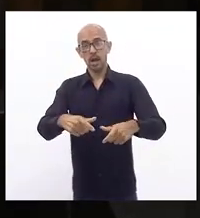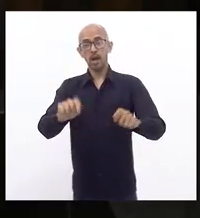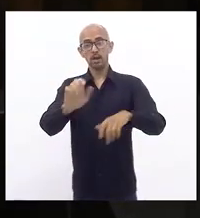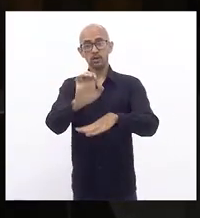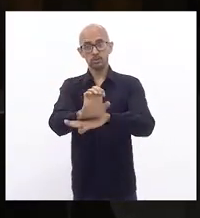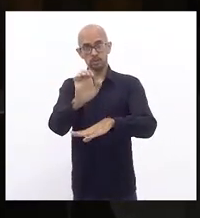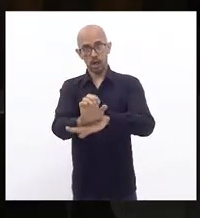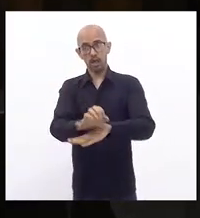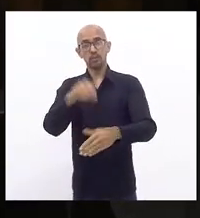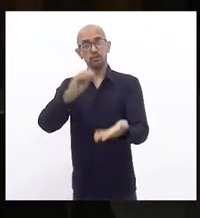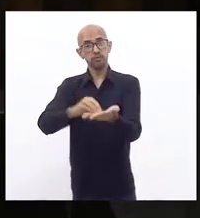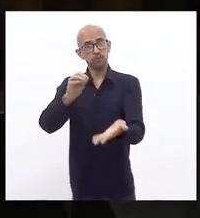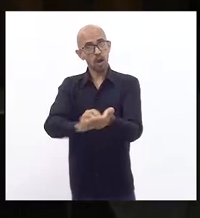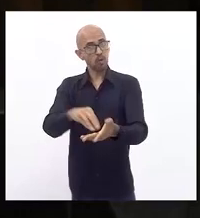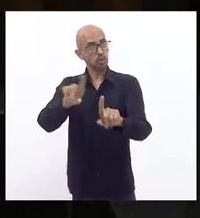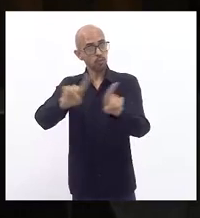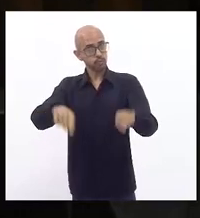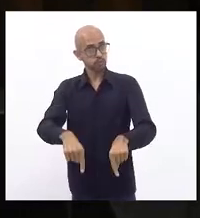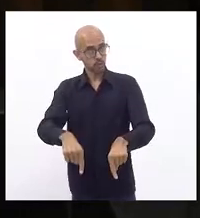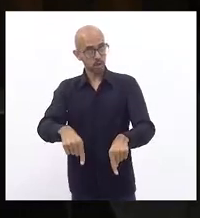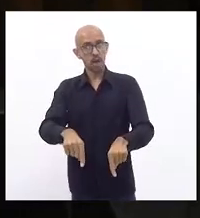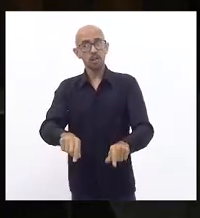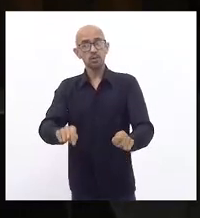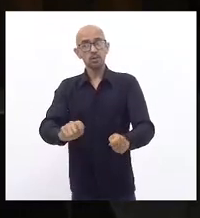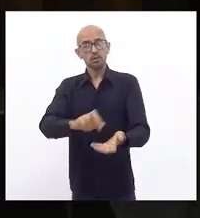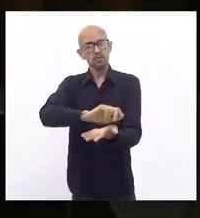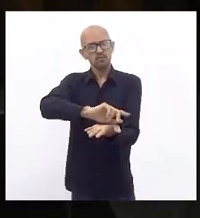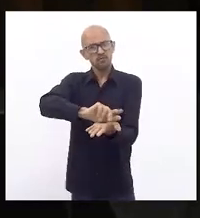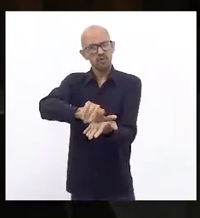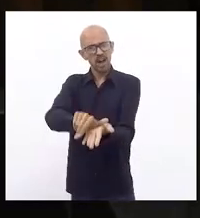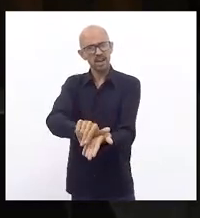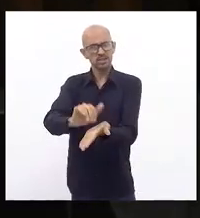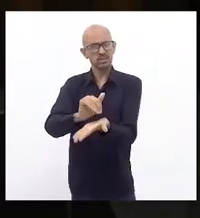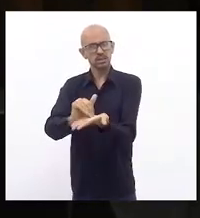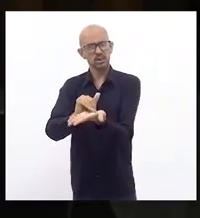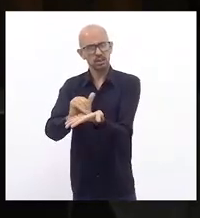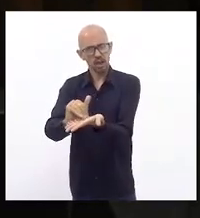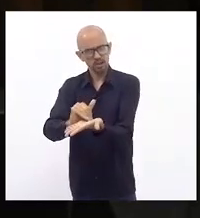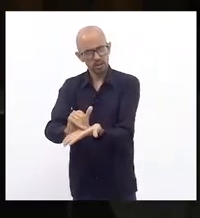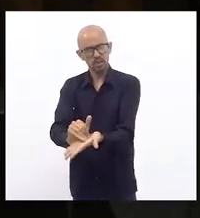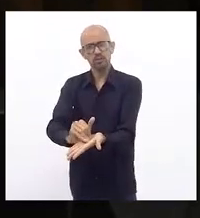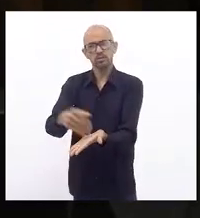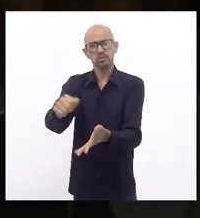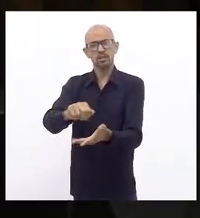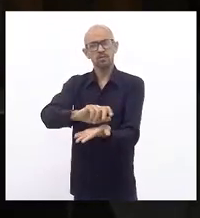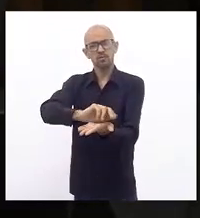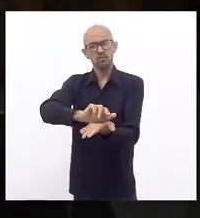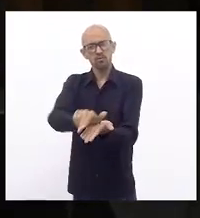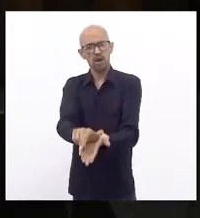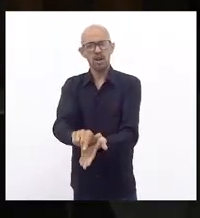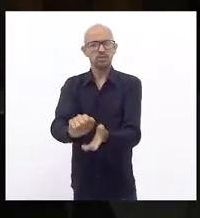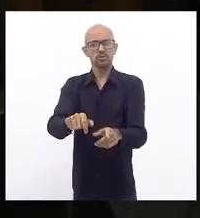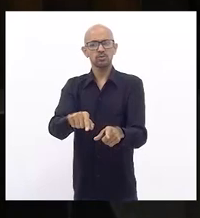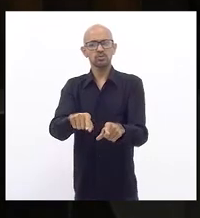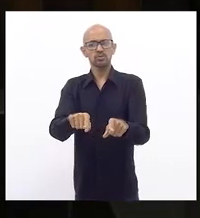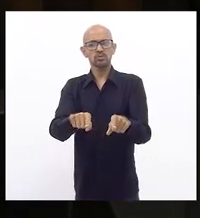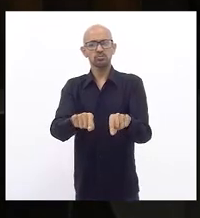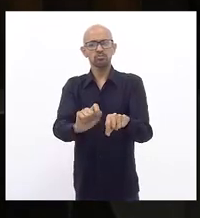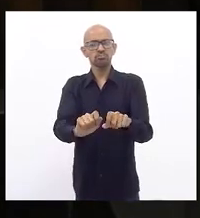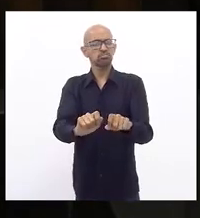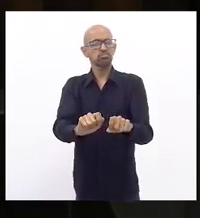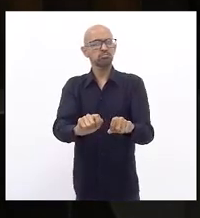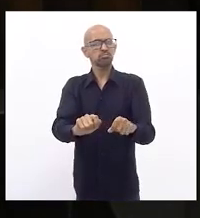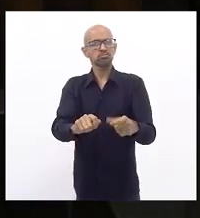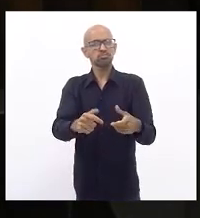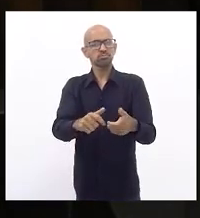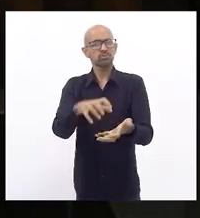carência muito grande de servidores, em diversas secretarias, em diversas secretarias e